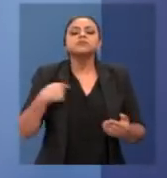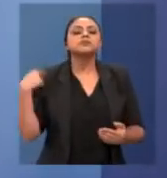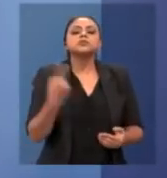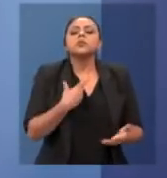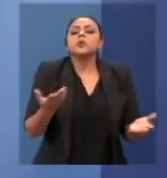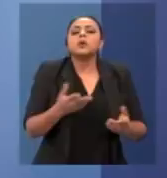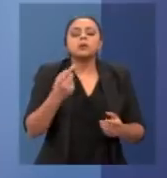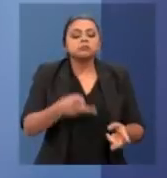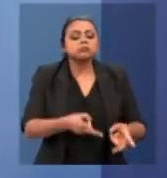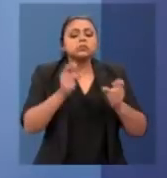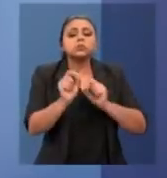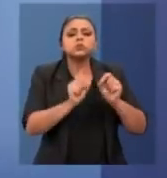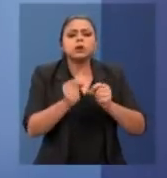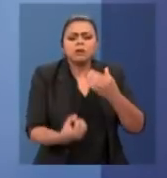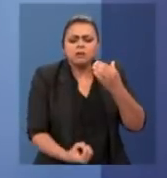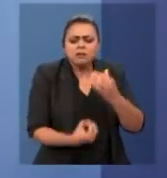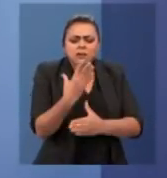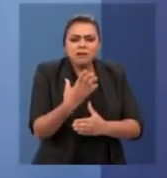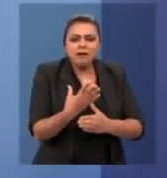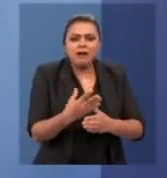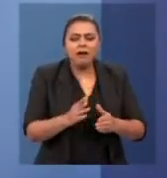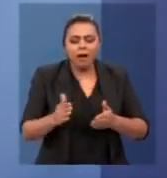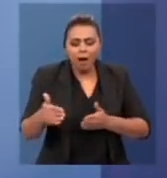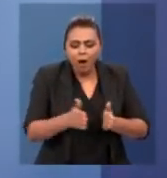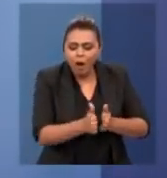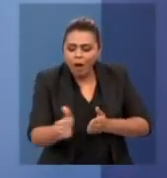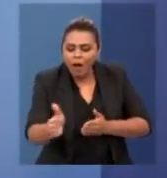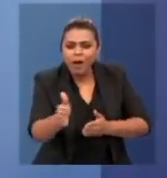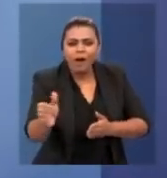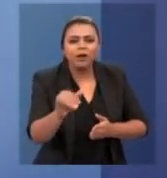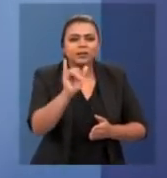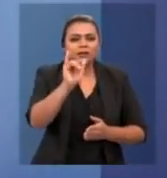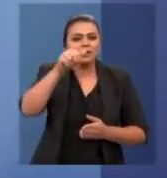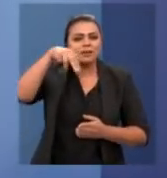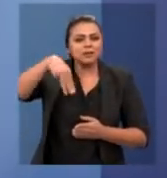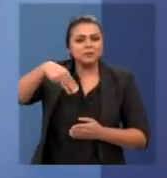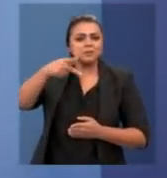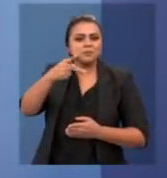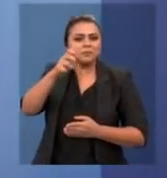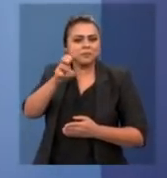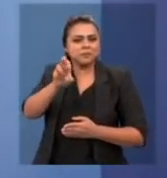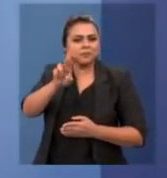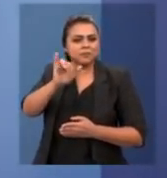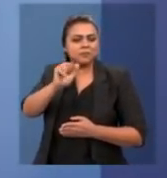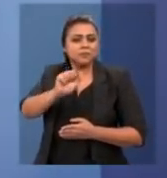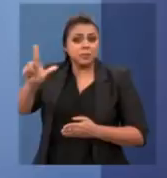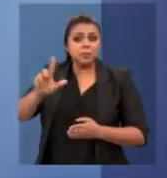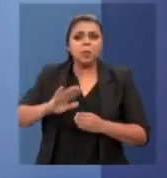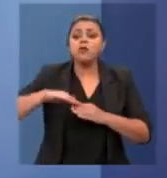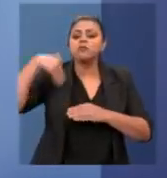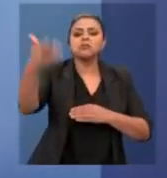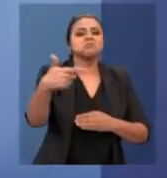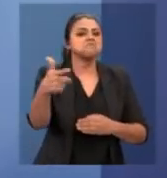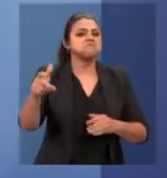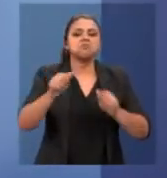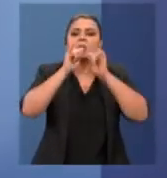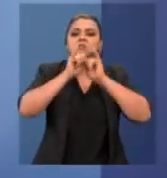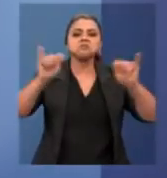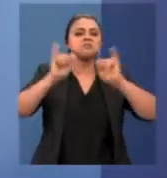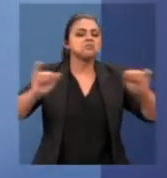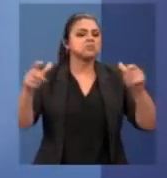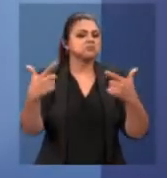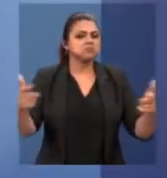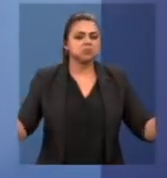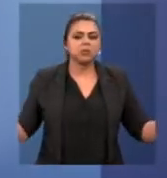para se criar a rota imperial grande divulgação mas lá fora não tem divulgação nós temos eventos e